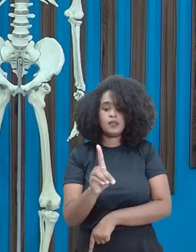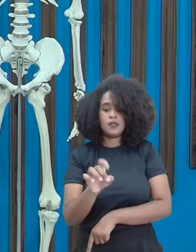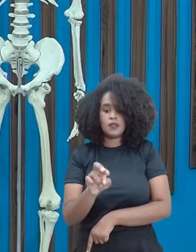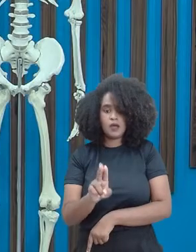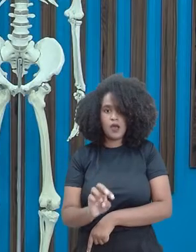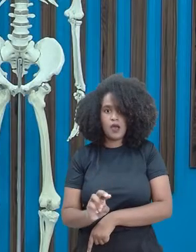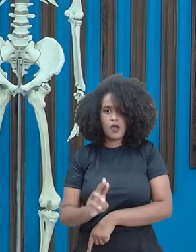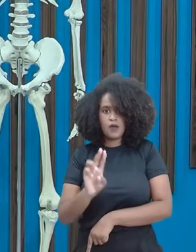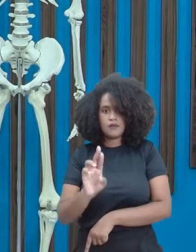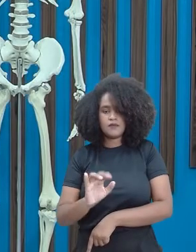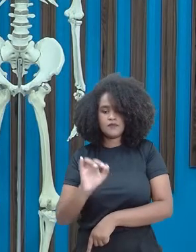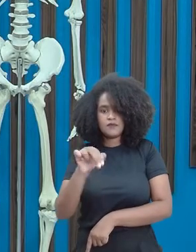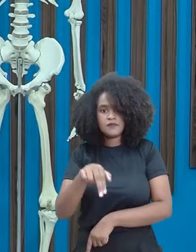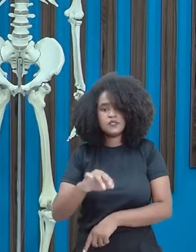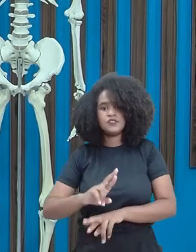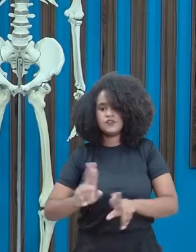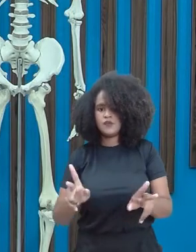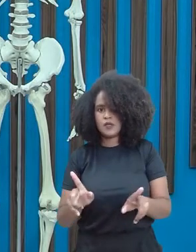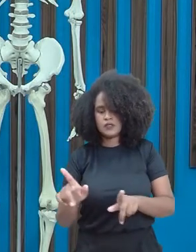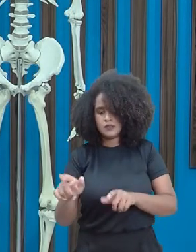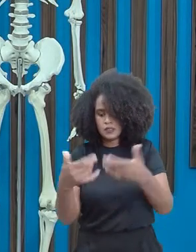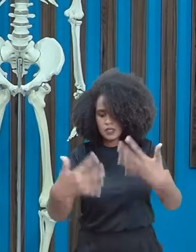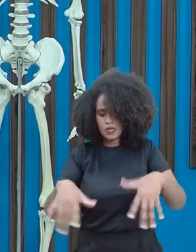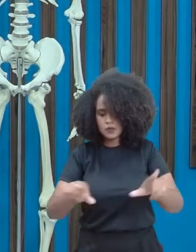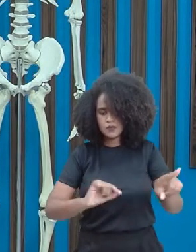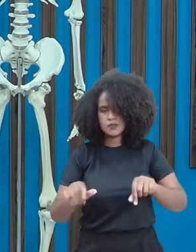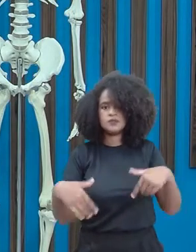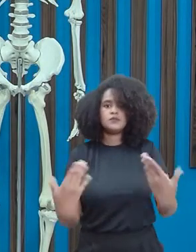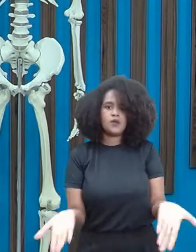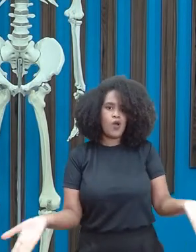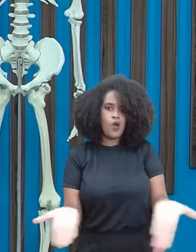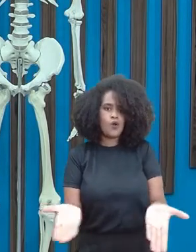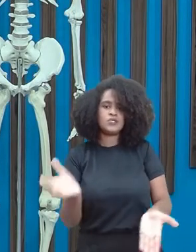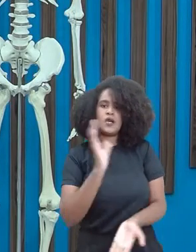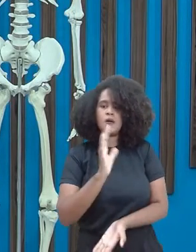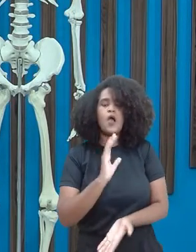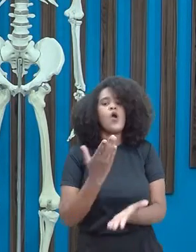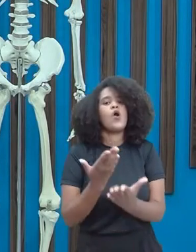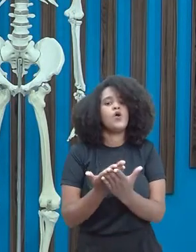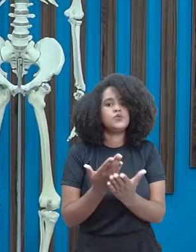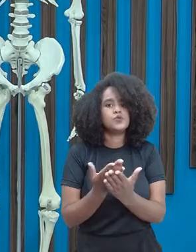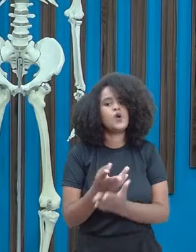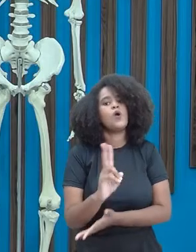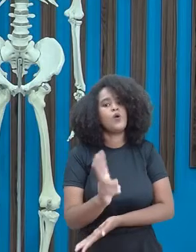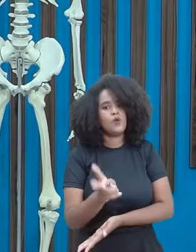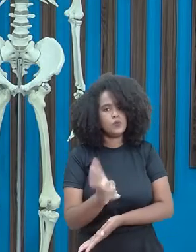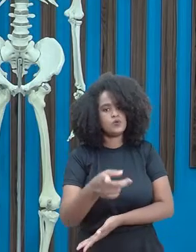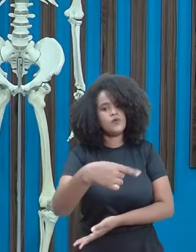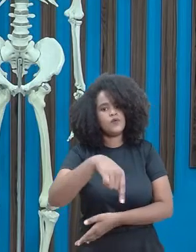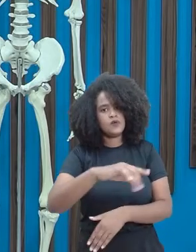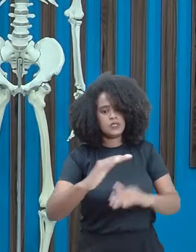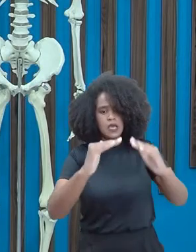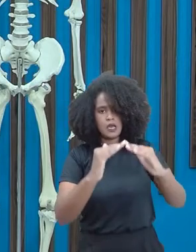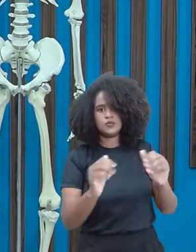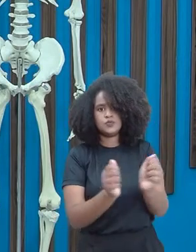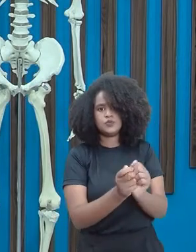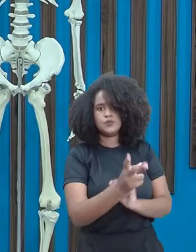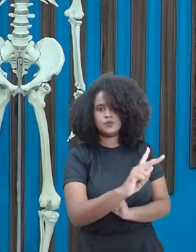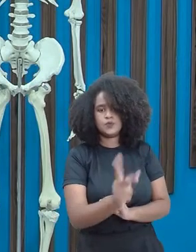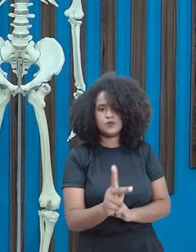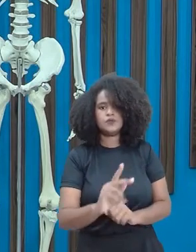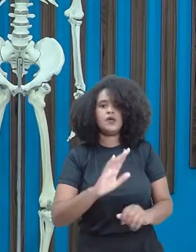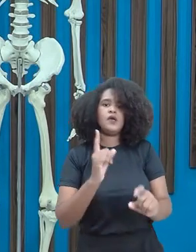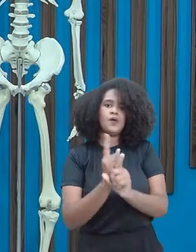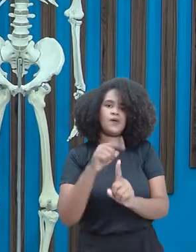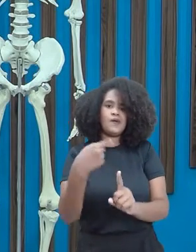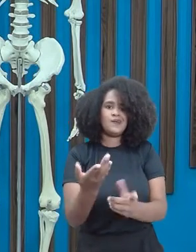está aí na seleção natural. Então, aí foi bem rapidinho, pessoal. Continue os estudos aí com o material de vocês, com o professor de vocês.